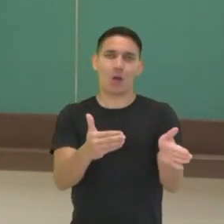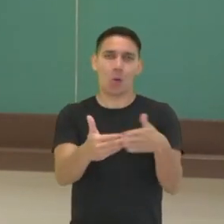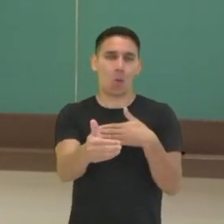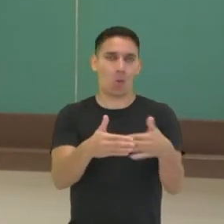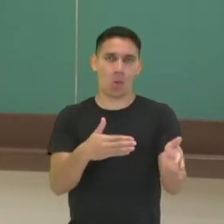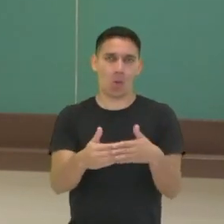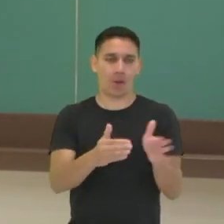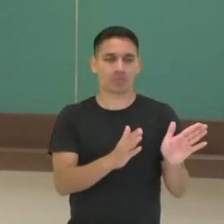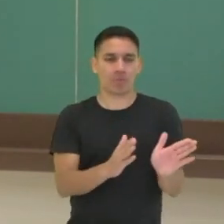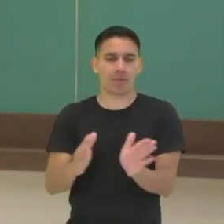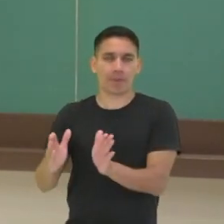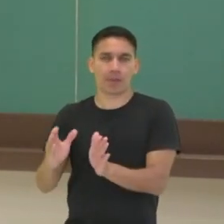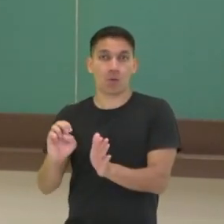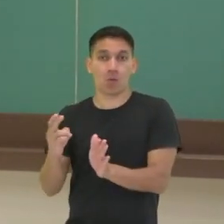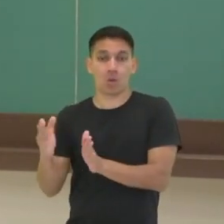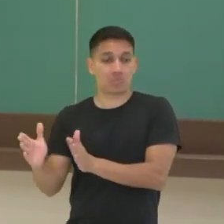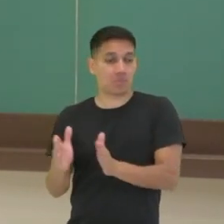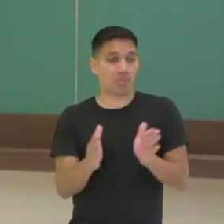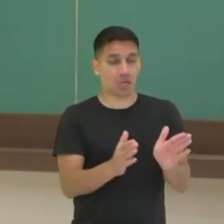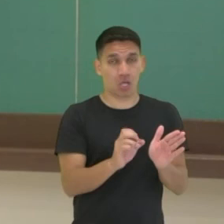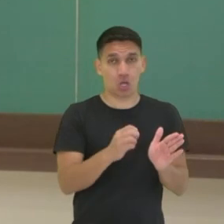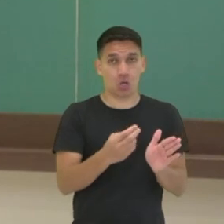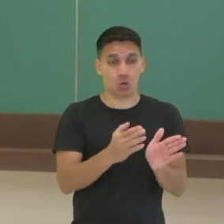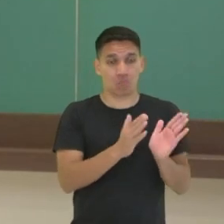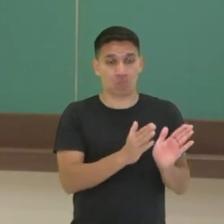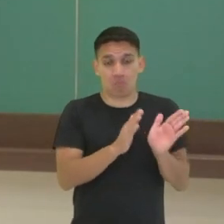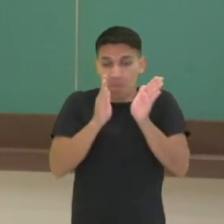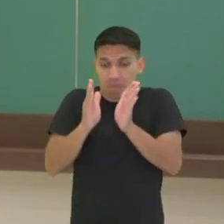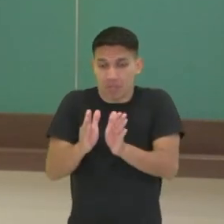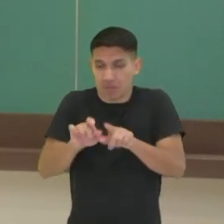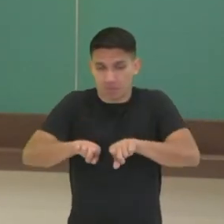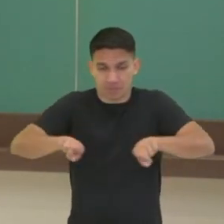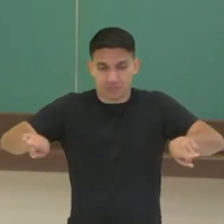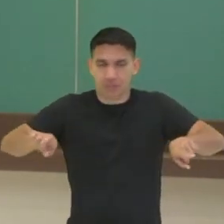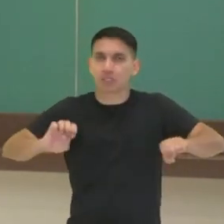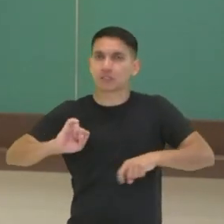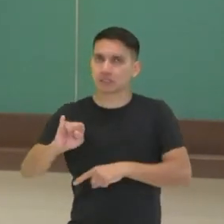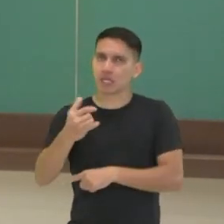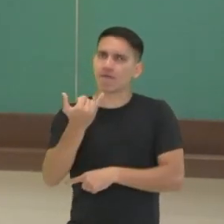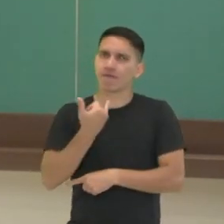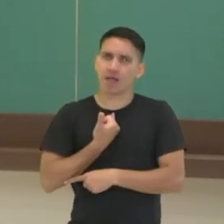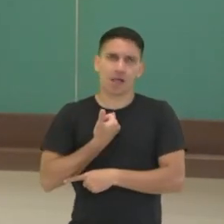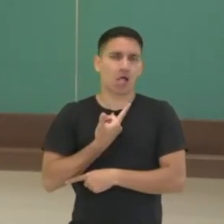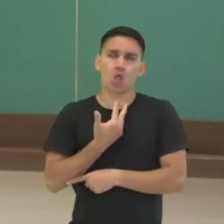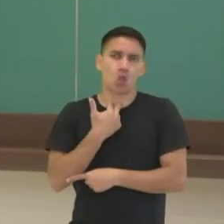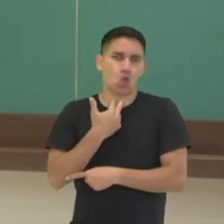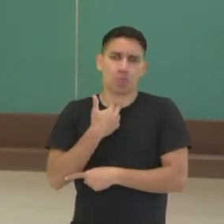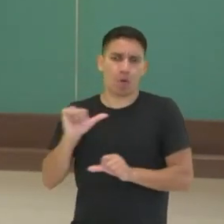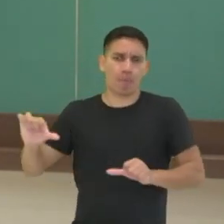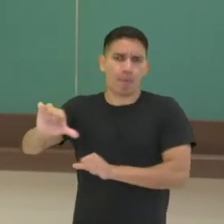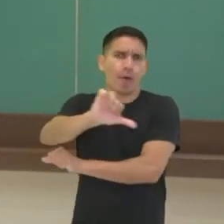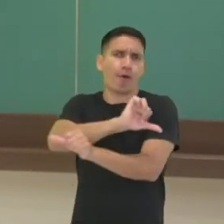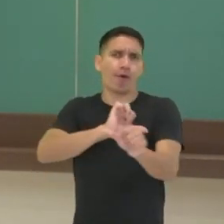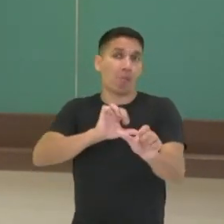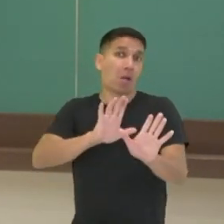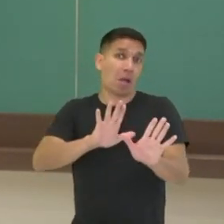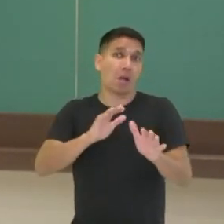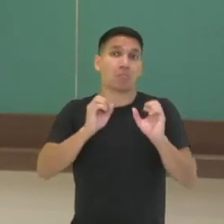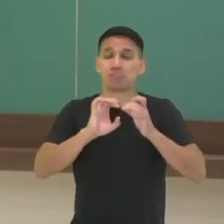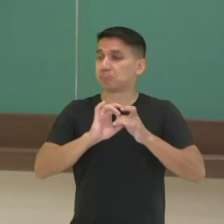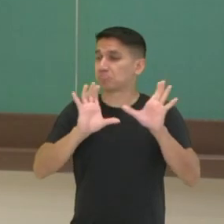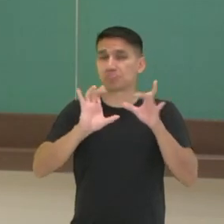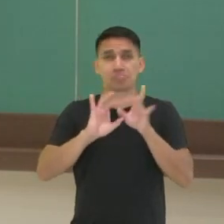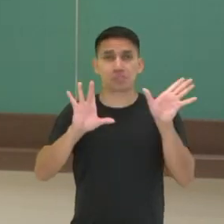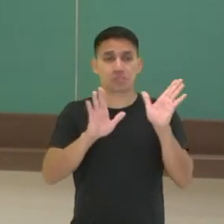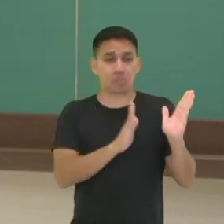ordem. Se ele tivesse colocado que eles não poderiam mudar de ordem, aí ok. Mas como nesse caso eles podem mudar